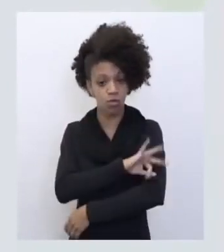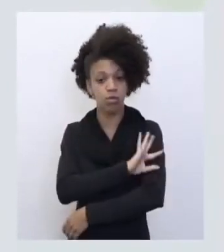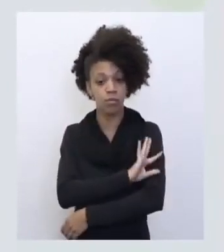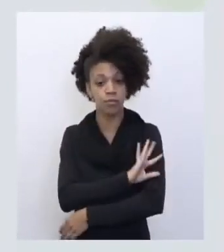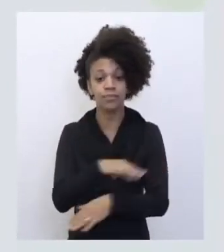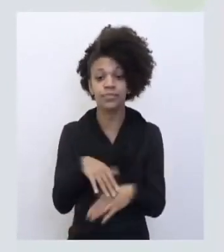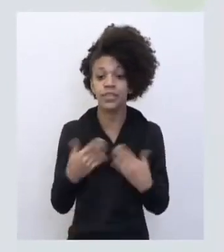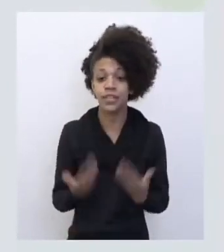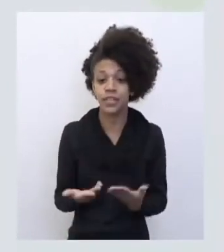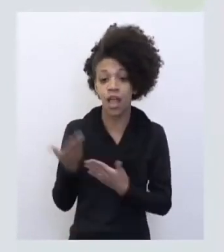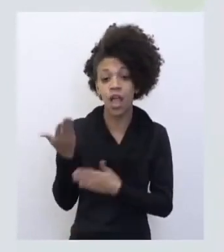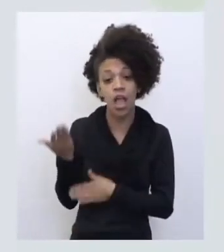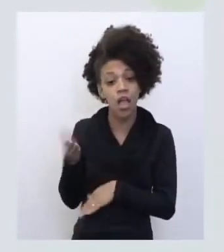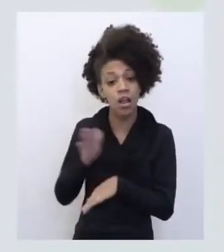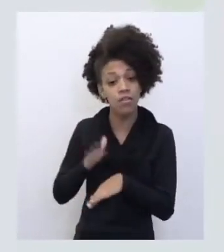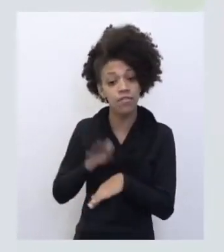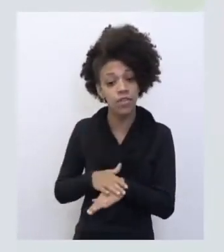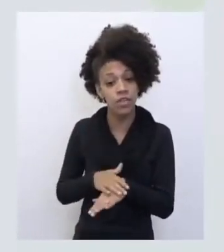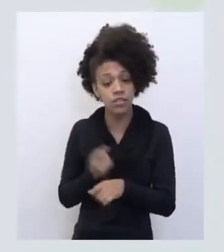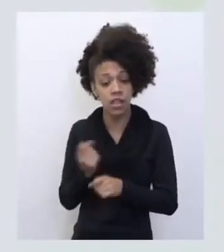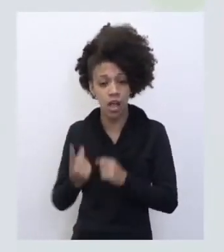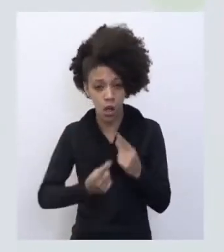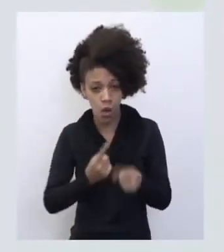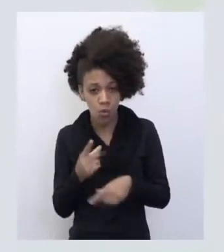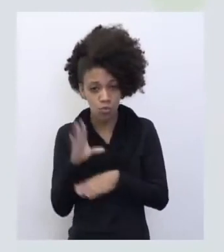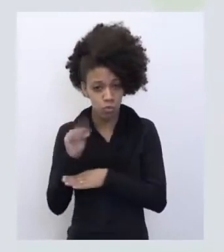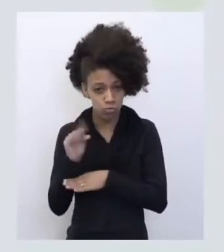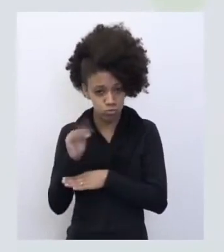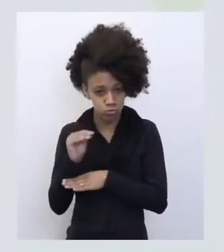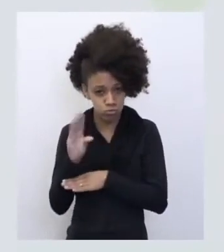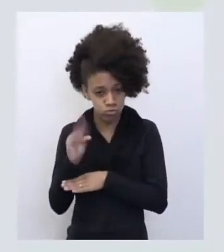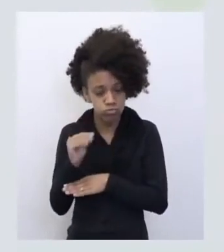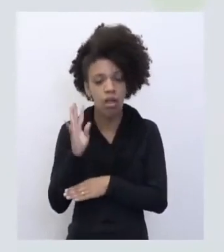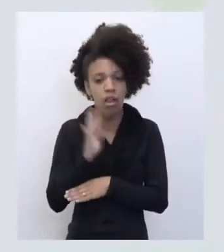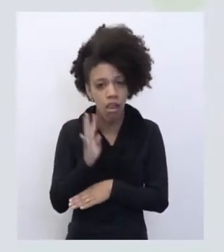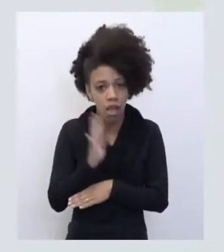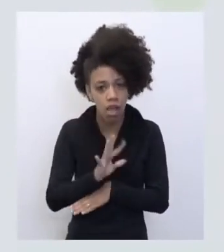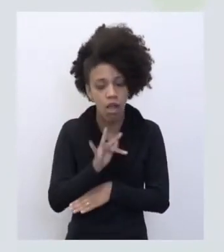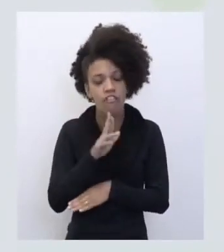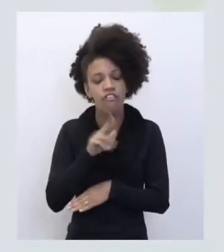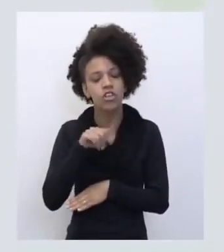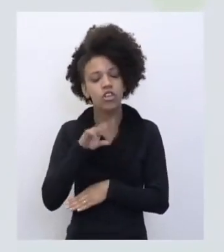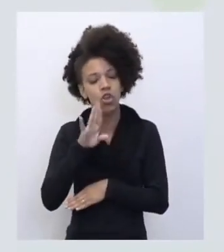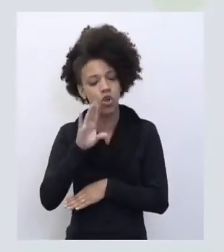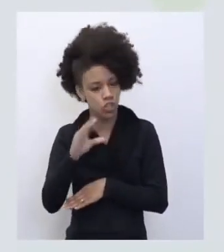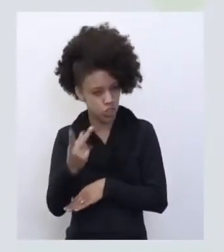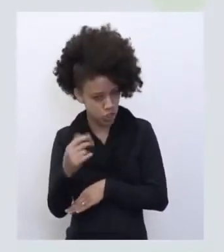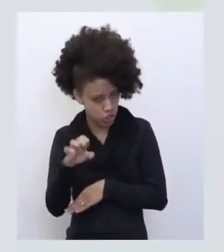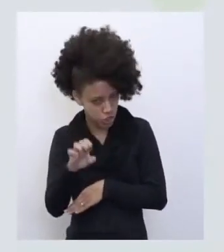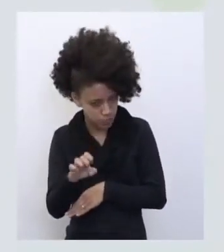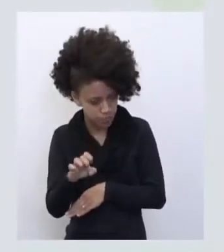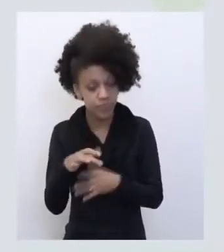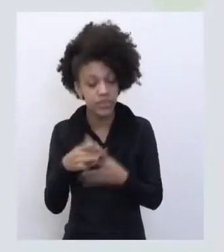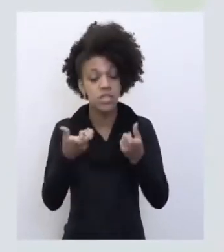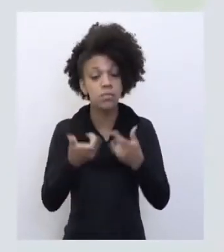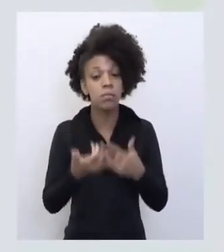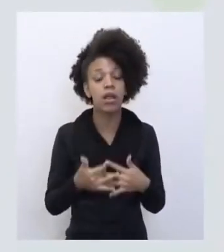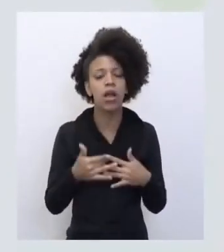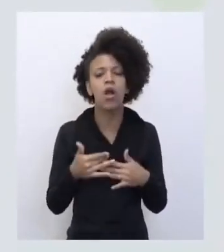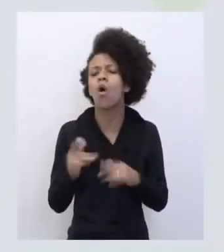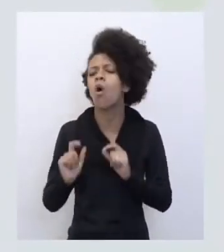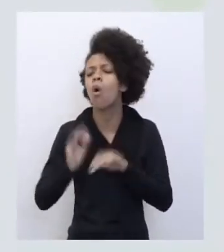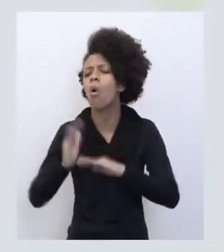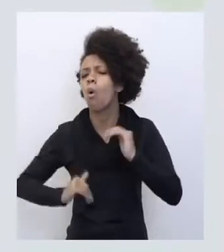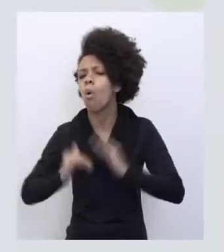e ele confeccionou uns fantoches muito bacanas e ele vai dar uma entrevista aqui pra gente contando qual é a técnica que ele